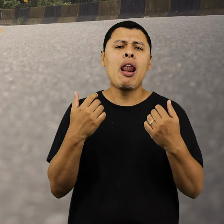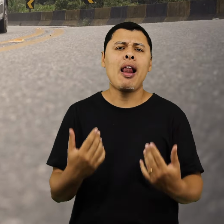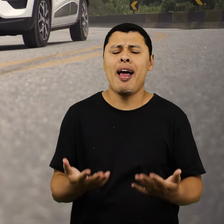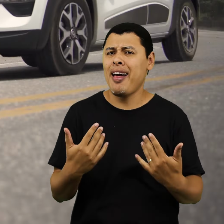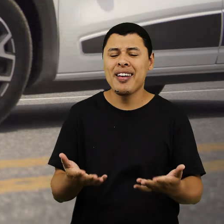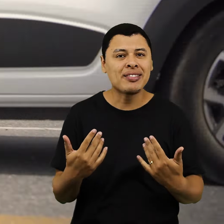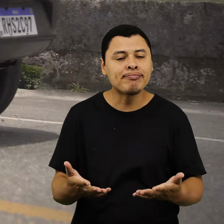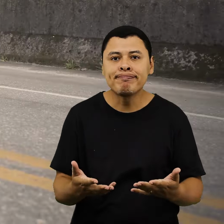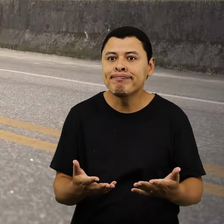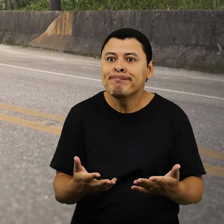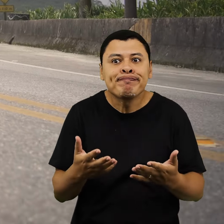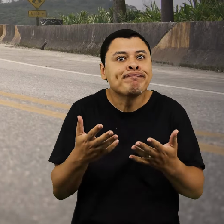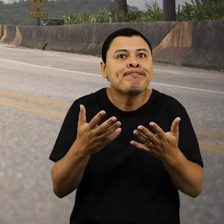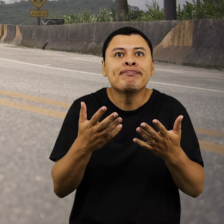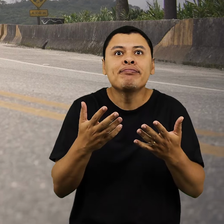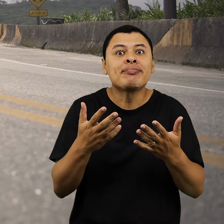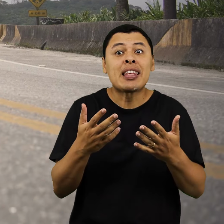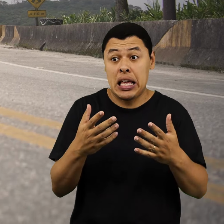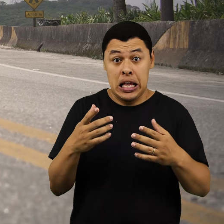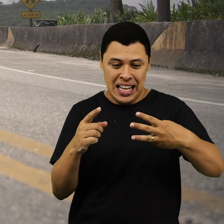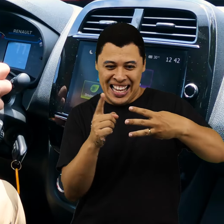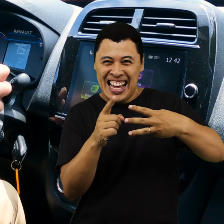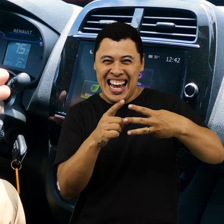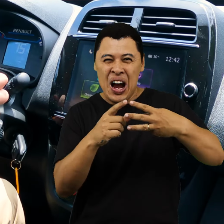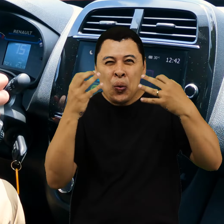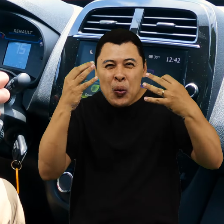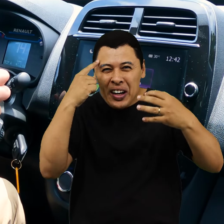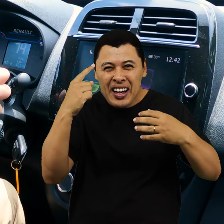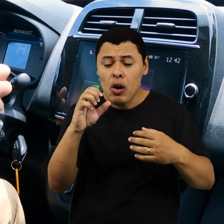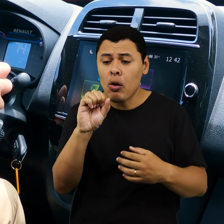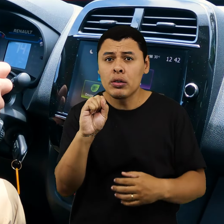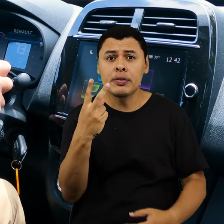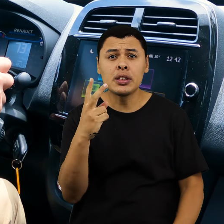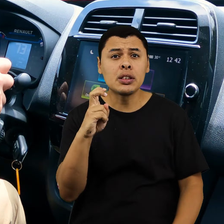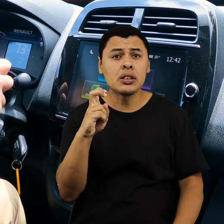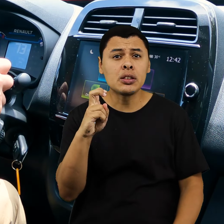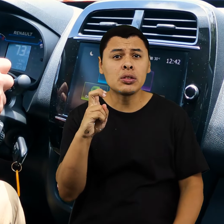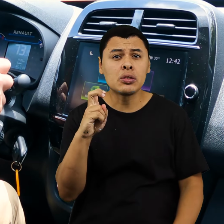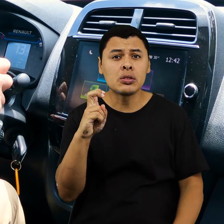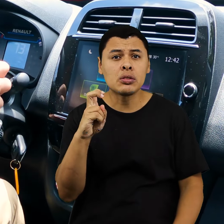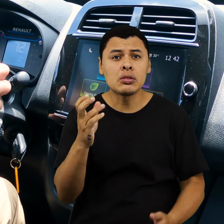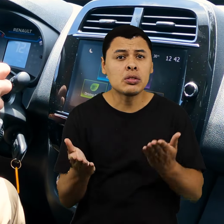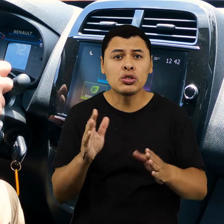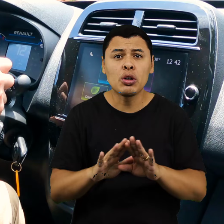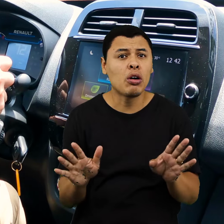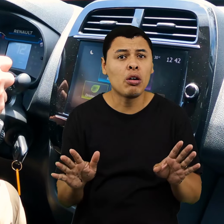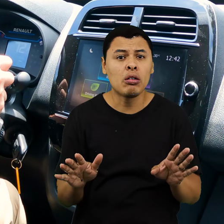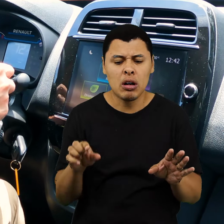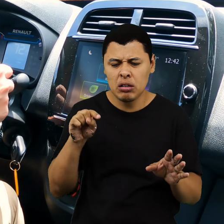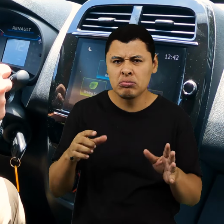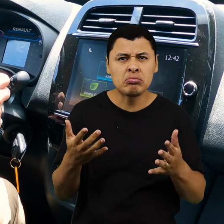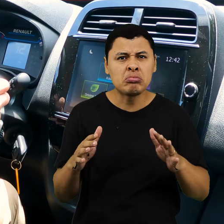falando de um carro na versão mais sofisticada da Outsider, pesando 825 quilos. Aqui deve ter mais ou menos